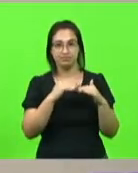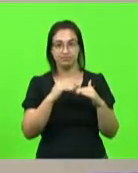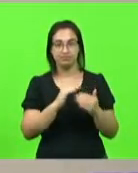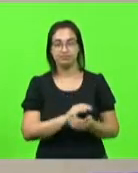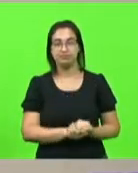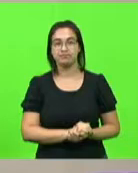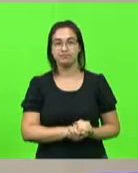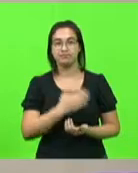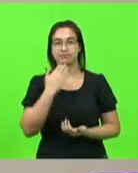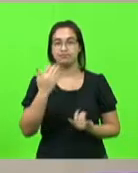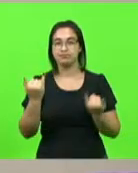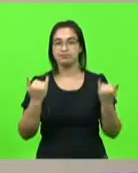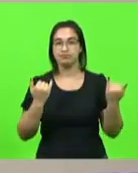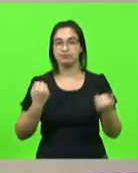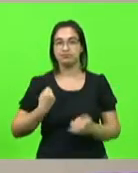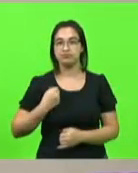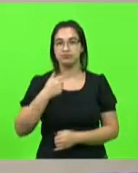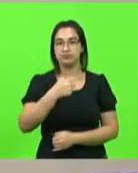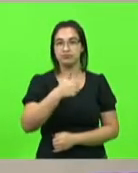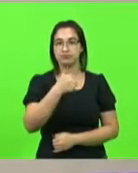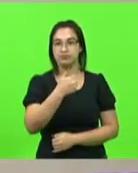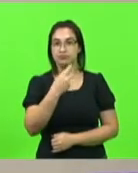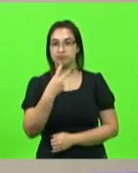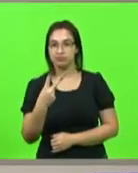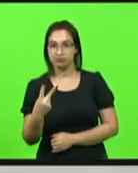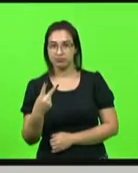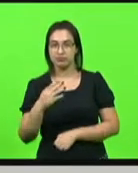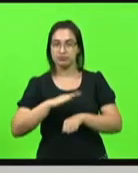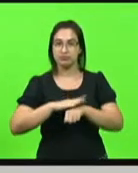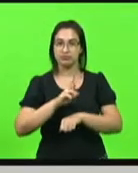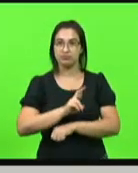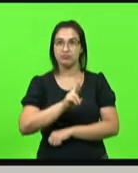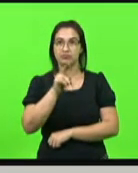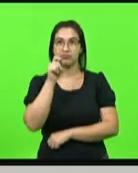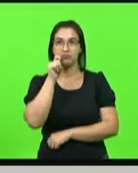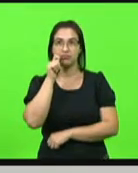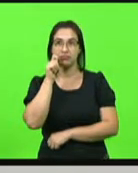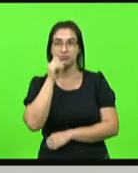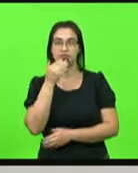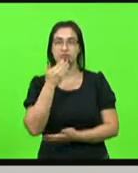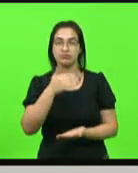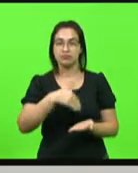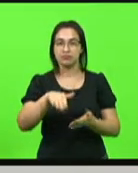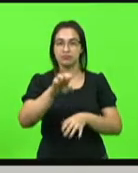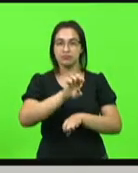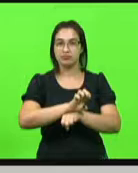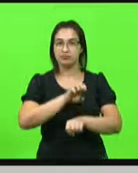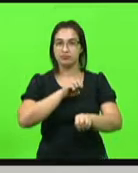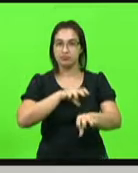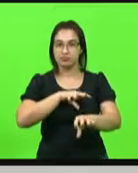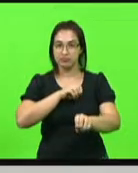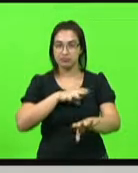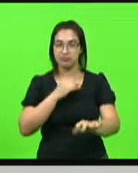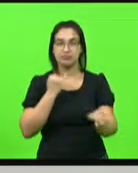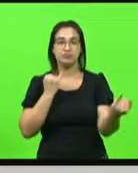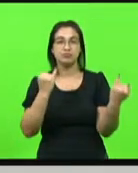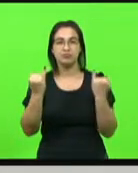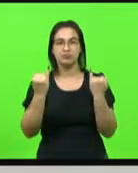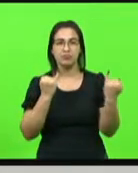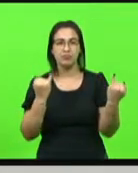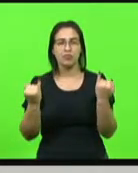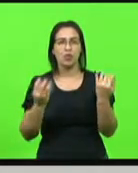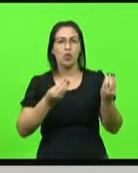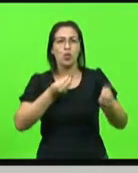Pedido de informação 712, autor deputado Ana Campagnolo, solicitando ao secretário de Estado da Educação informações acerca do quadro